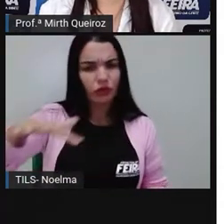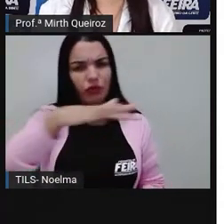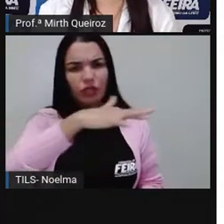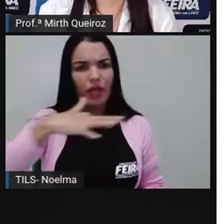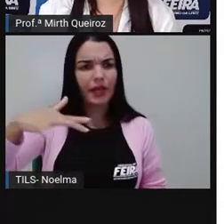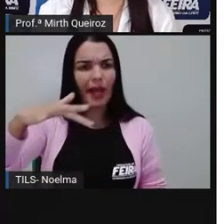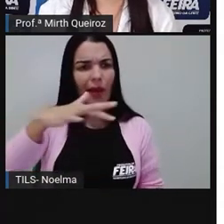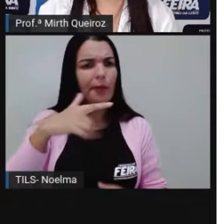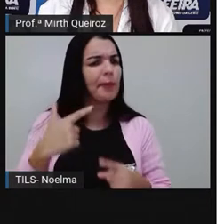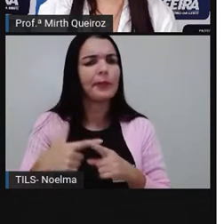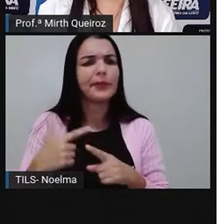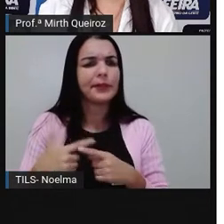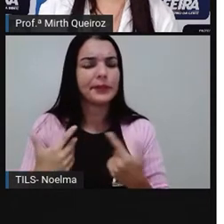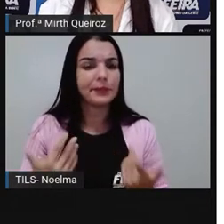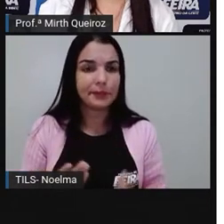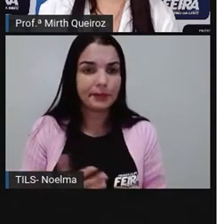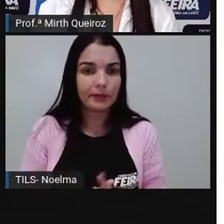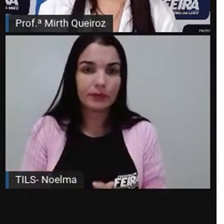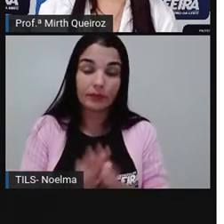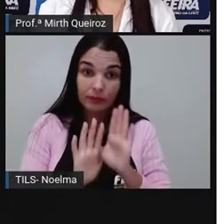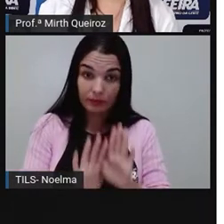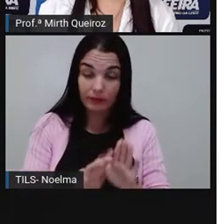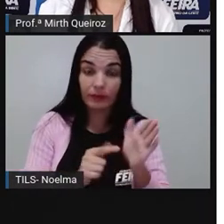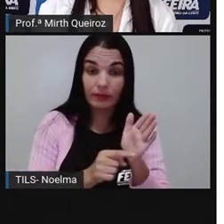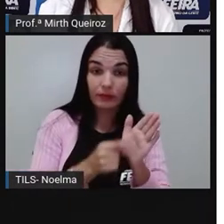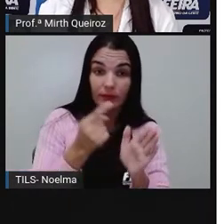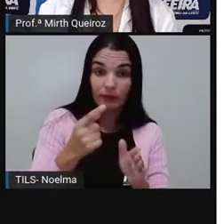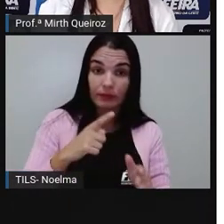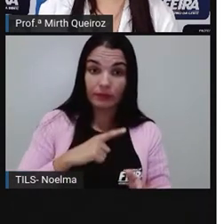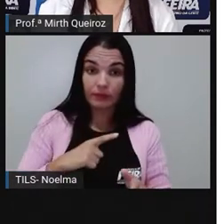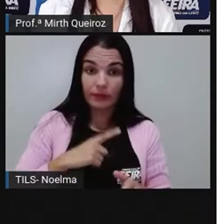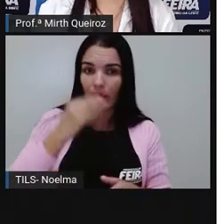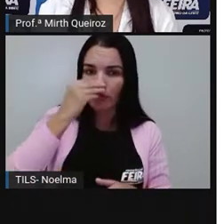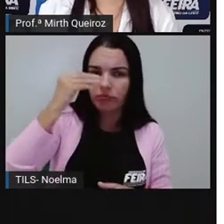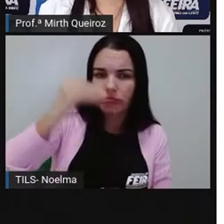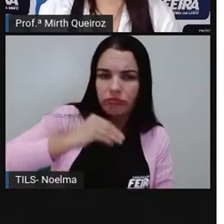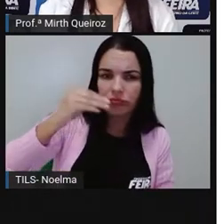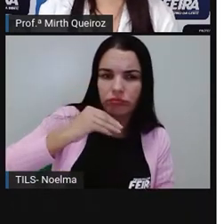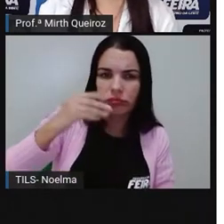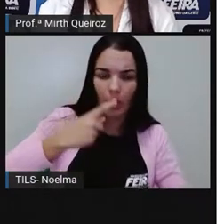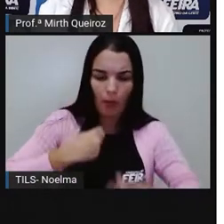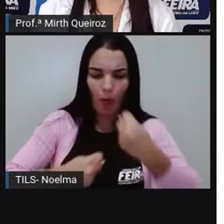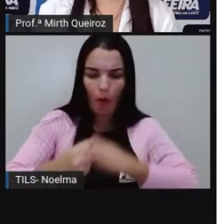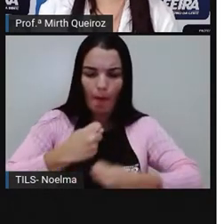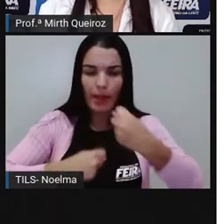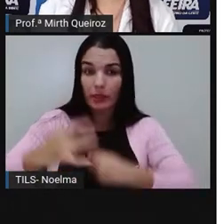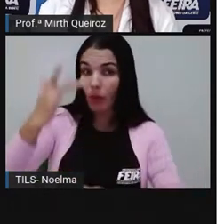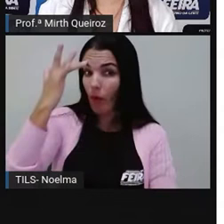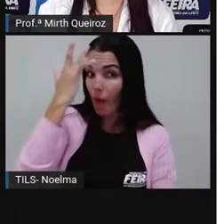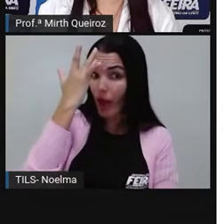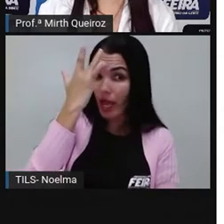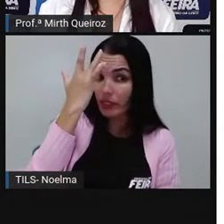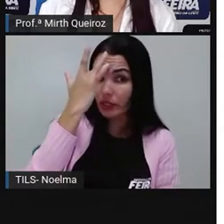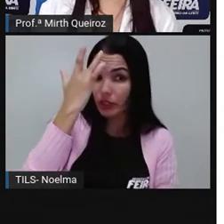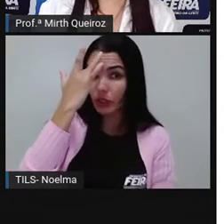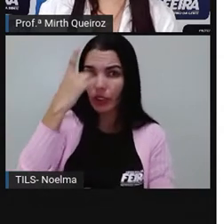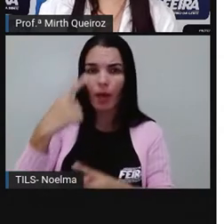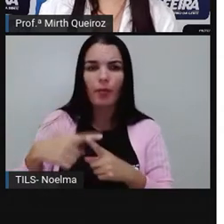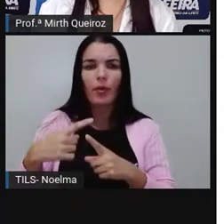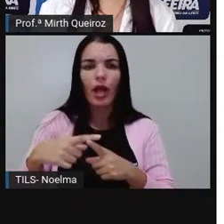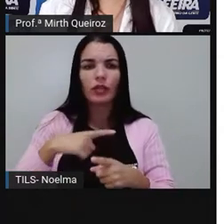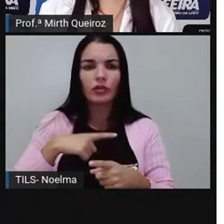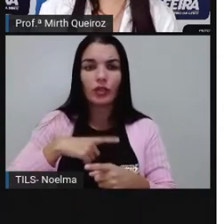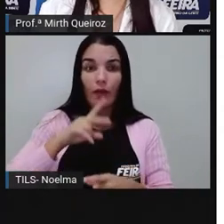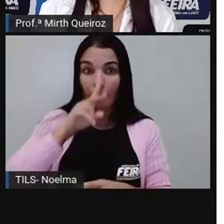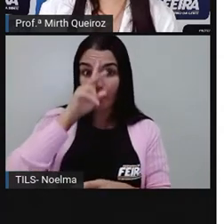implantar esse governo? Primeiro, havia o enfraquecimento do comércio com as Índias, né? Porque naquela época se tinha o